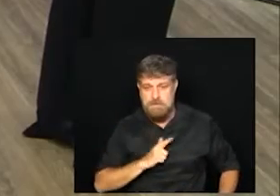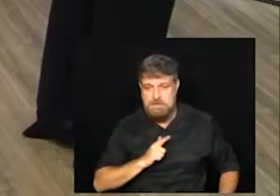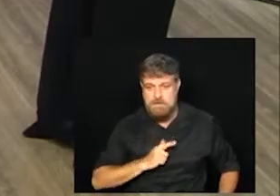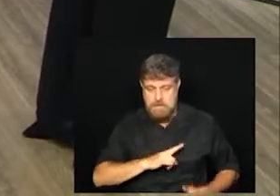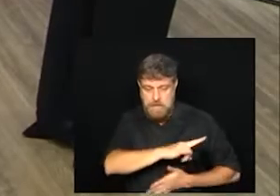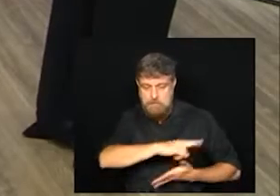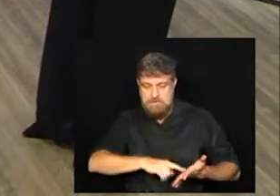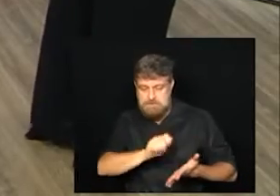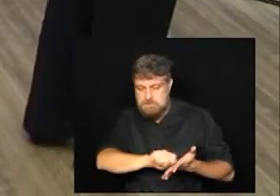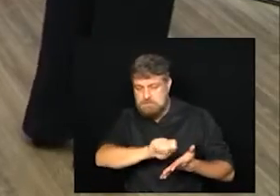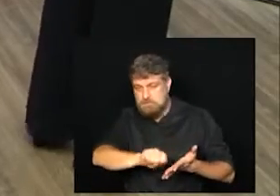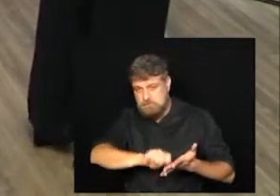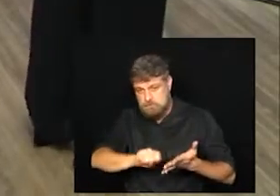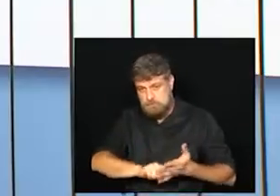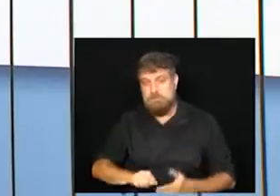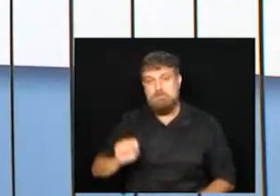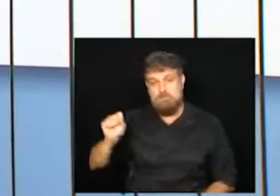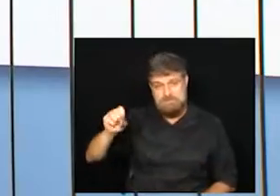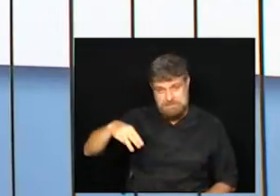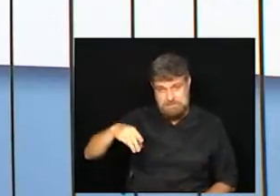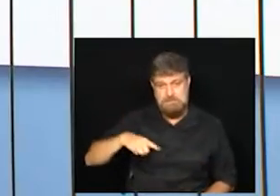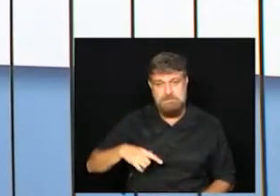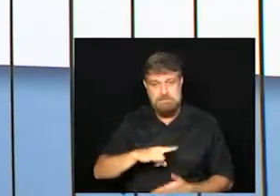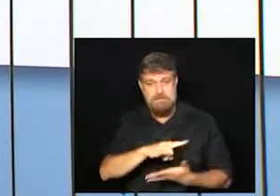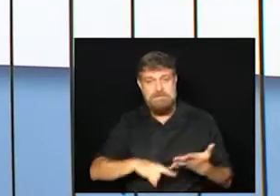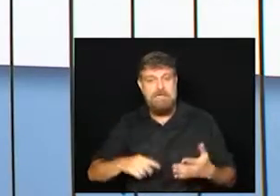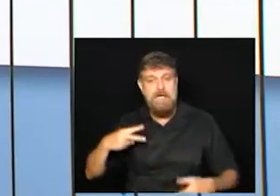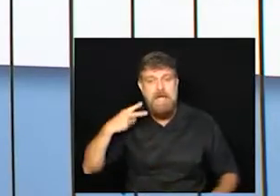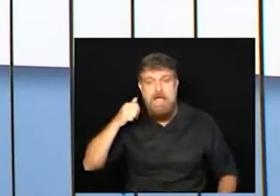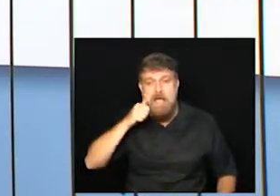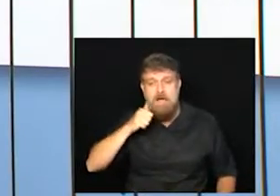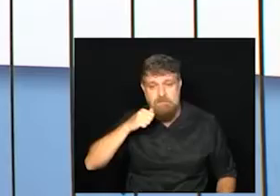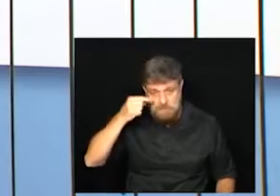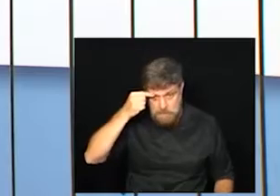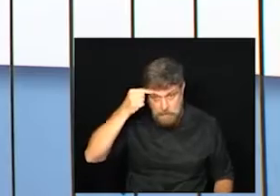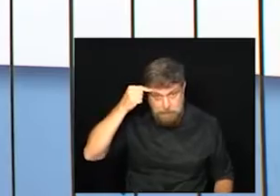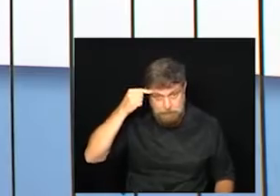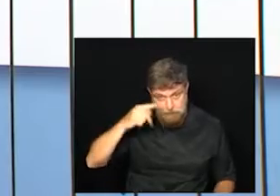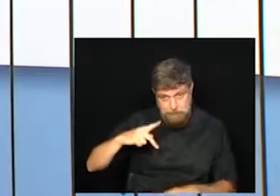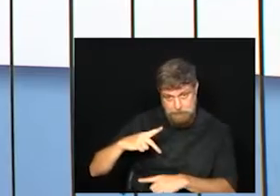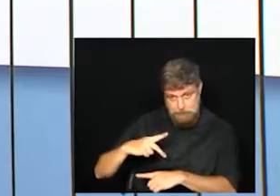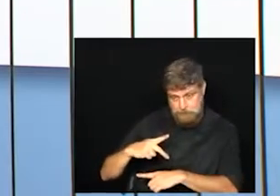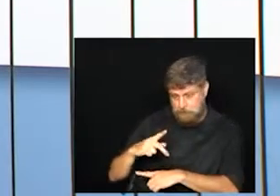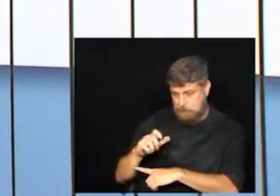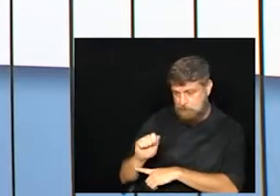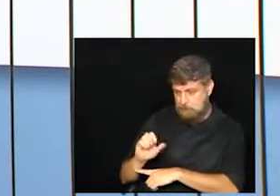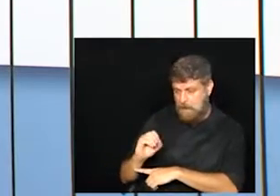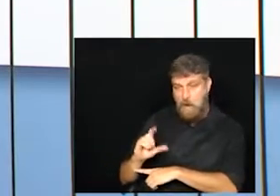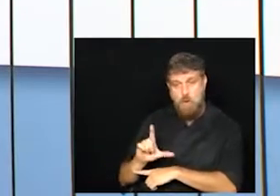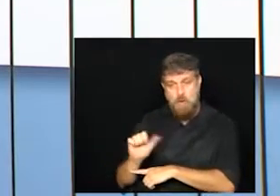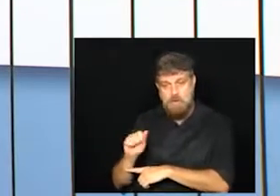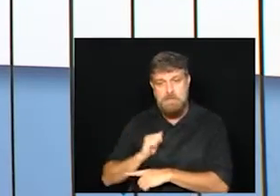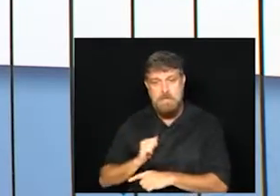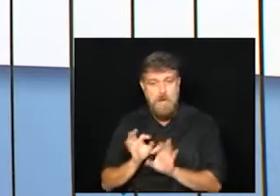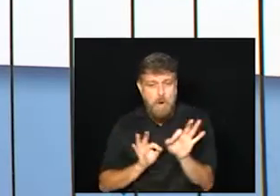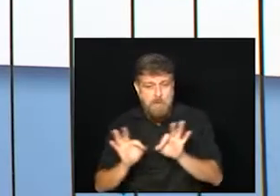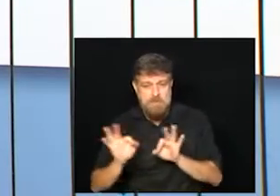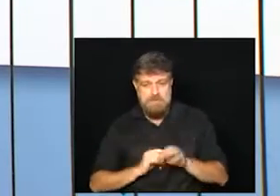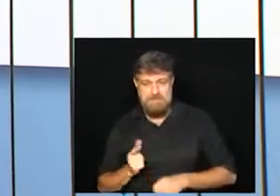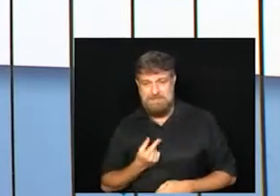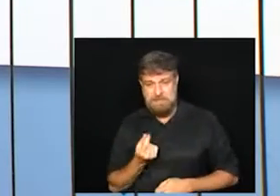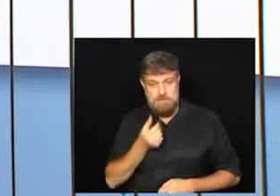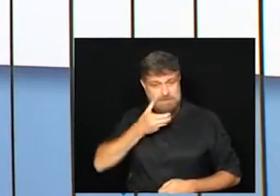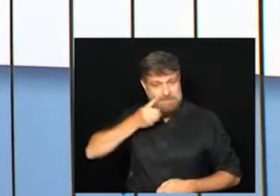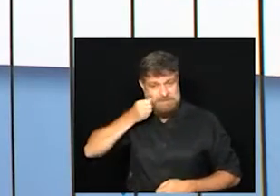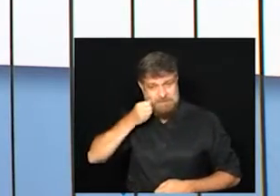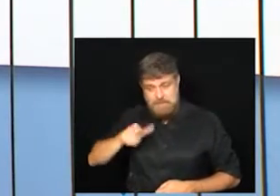foi apresentada. Sim, é a moção da vereadora Paola Miguel sobre um projeto de criação do auxílio